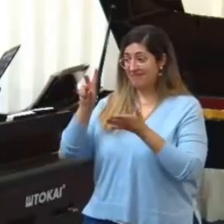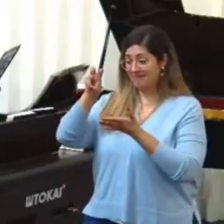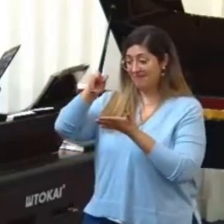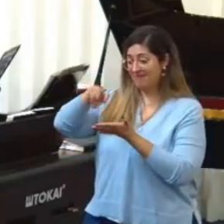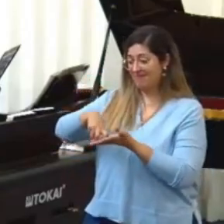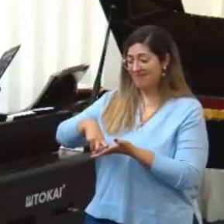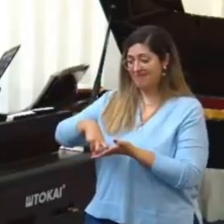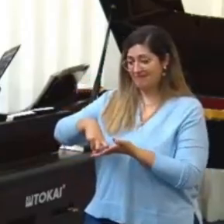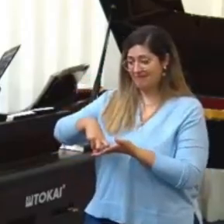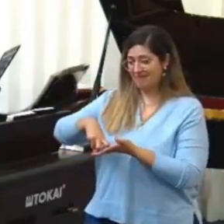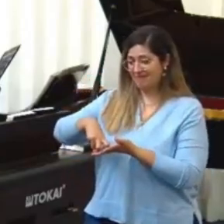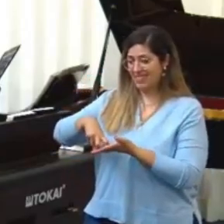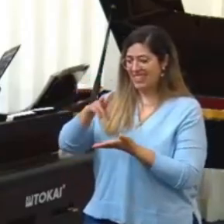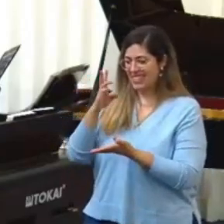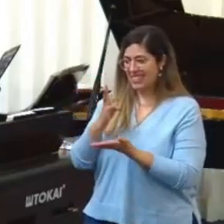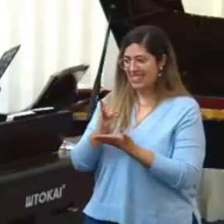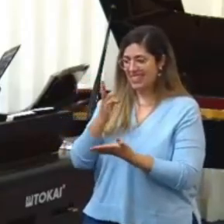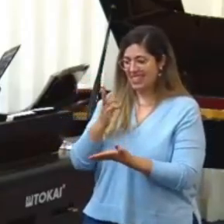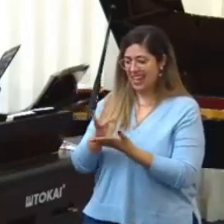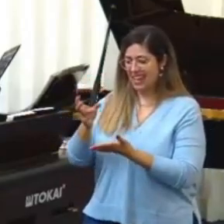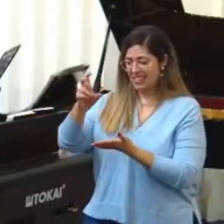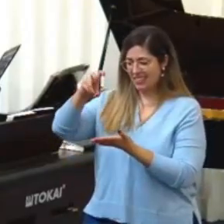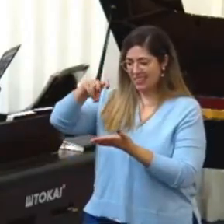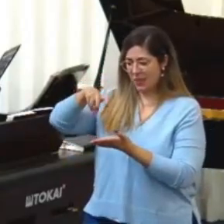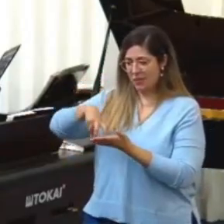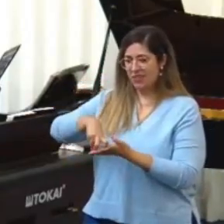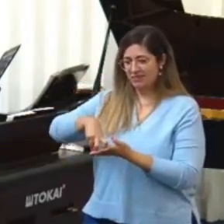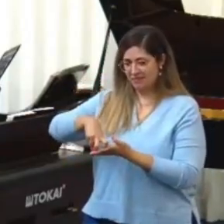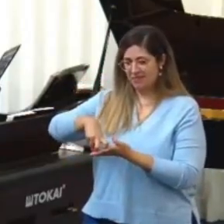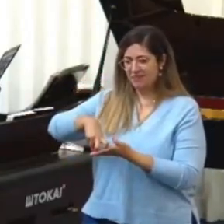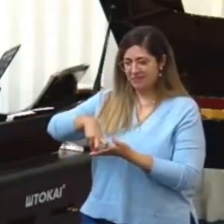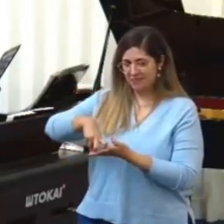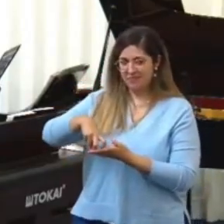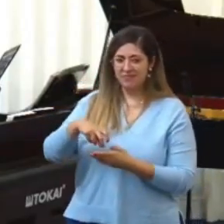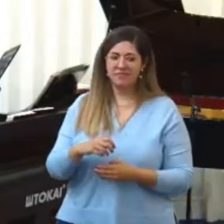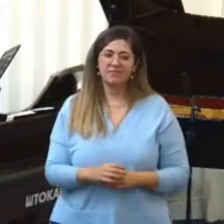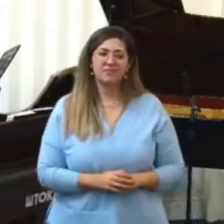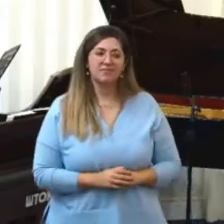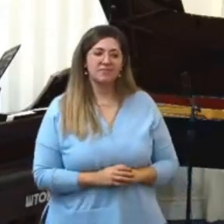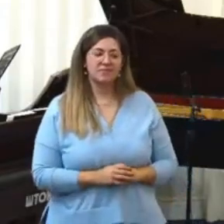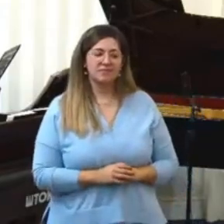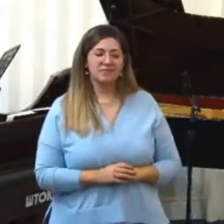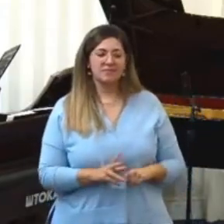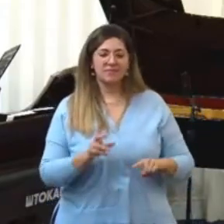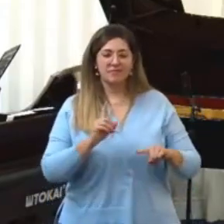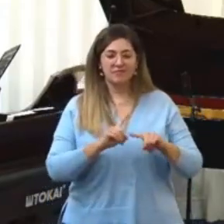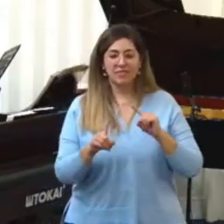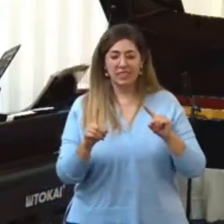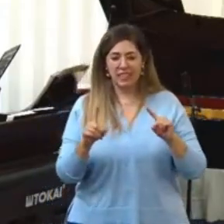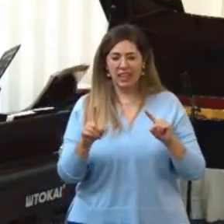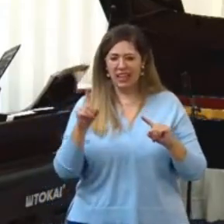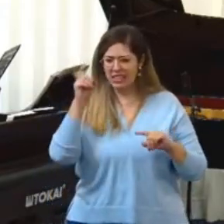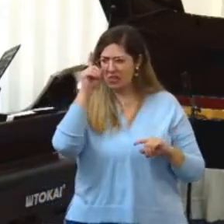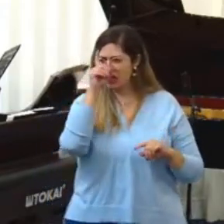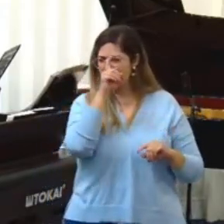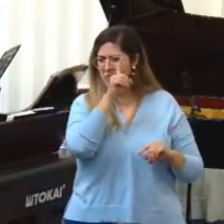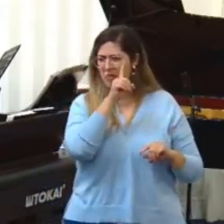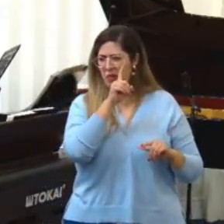de alguém, tira o seu tempo de oração, e dificilmente você terá um